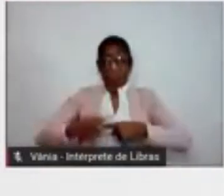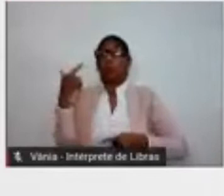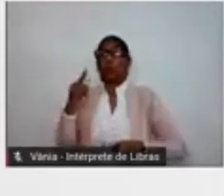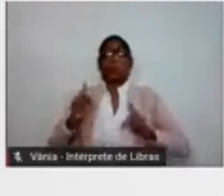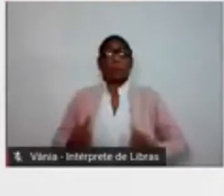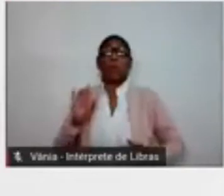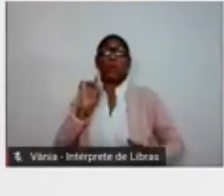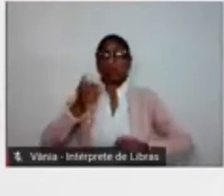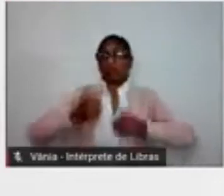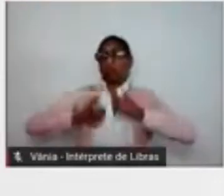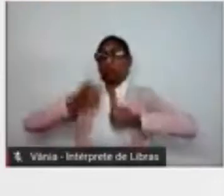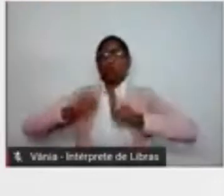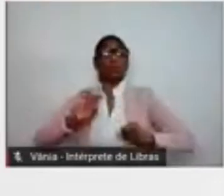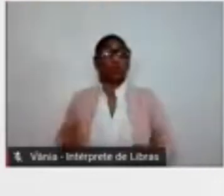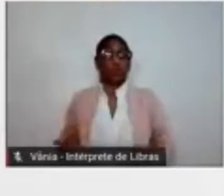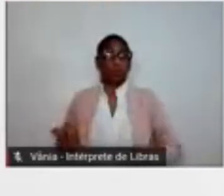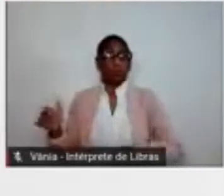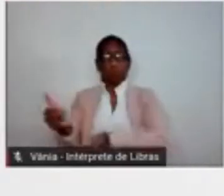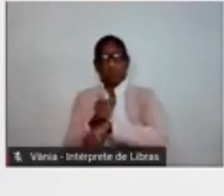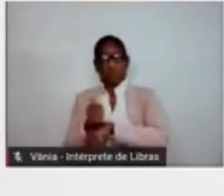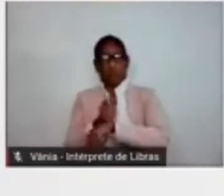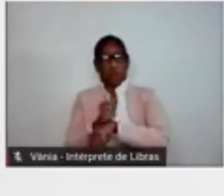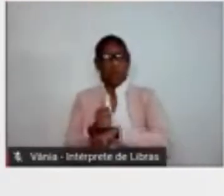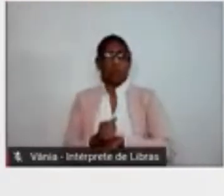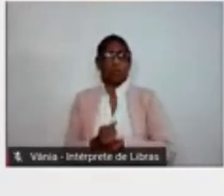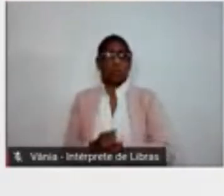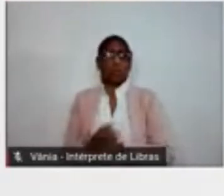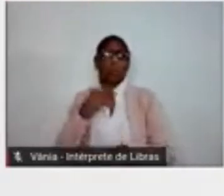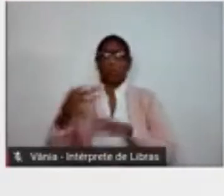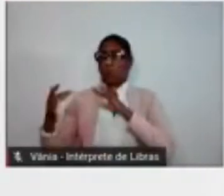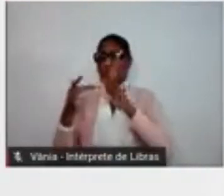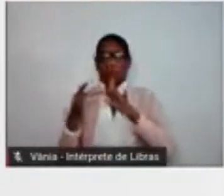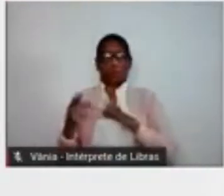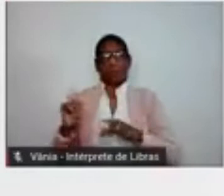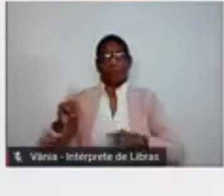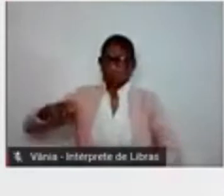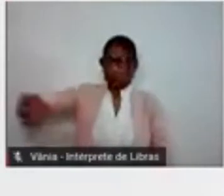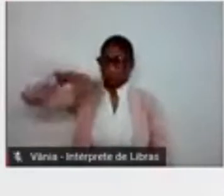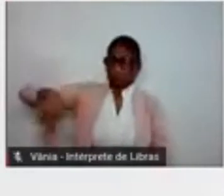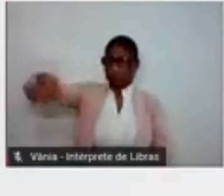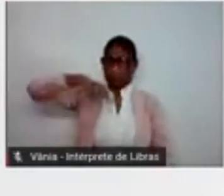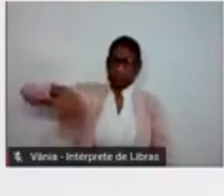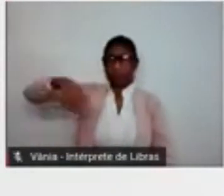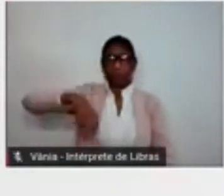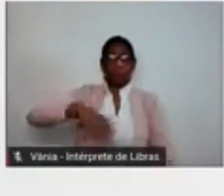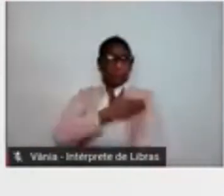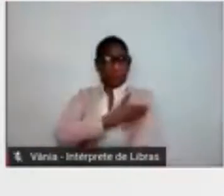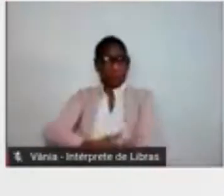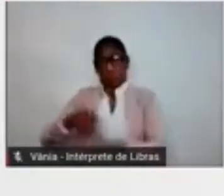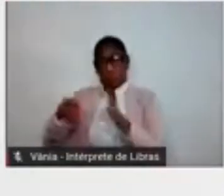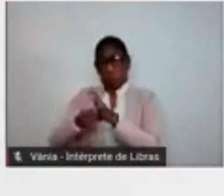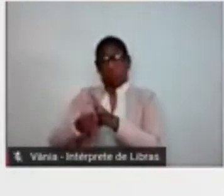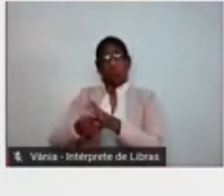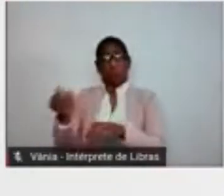gente sabe que os atletas, eles são profissionais, eles não podem perder o seu condicionamento, é algo que é da carreira, da profissão deles, então